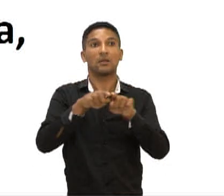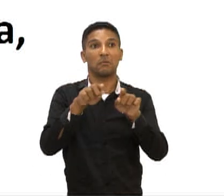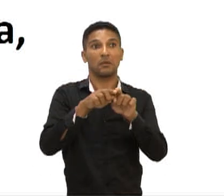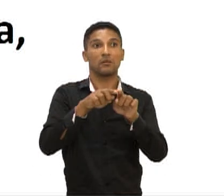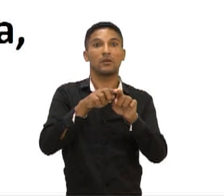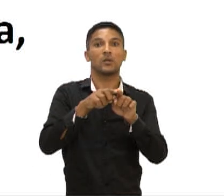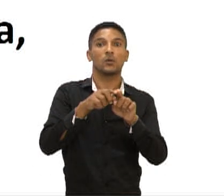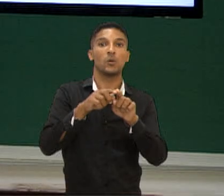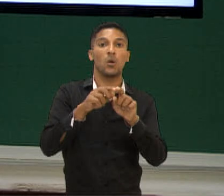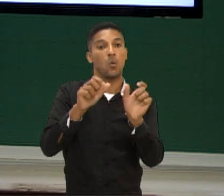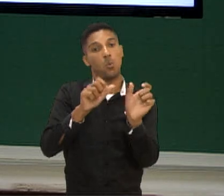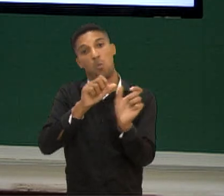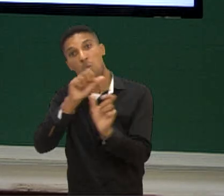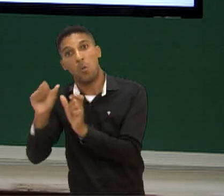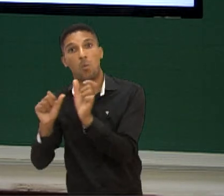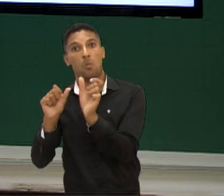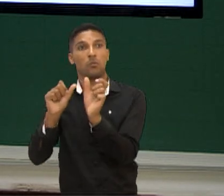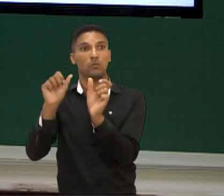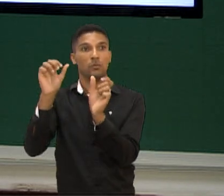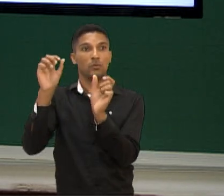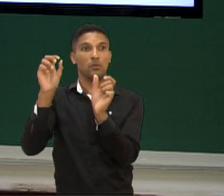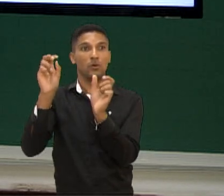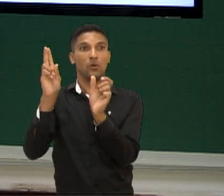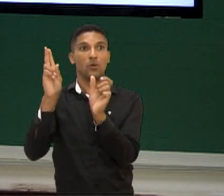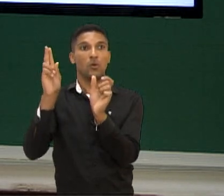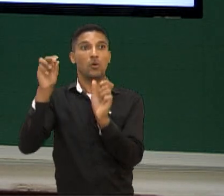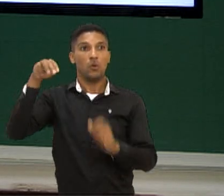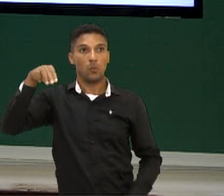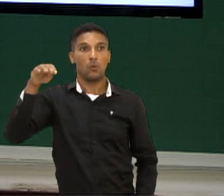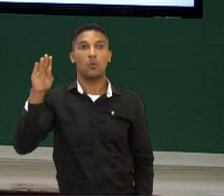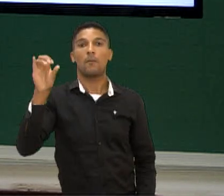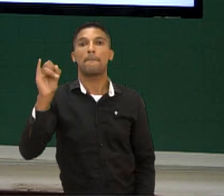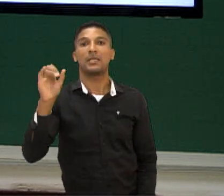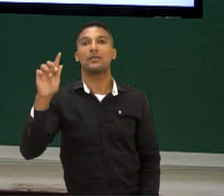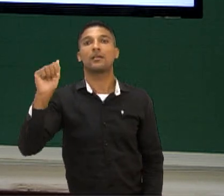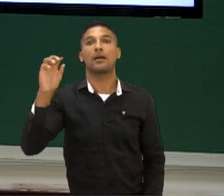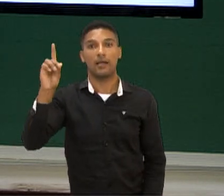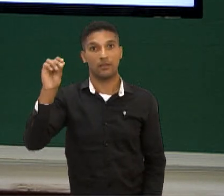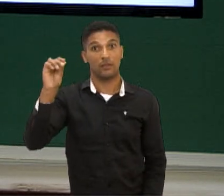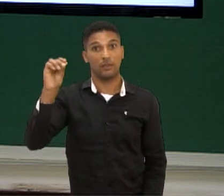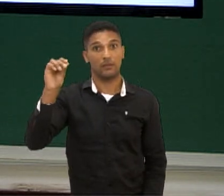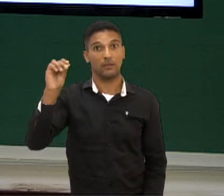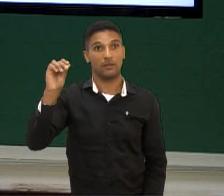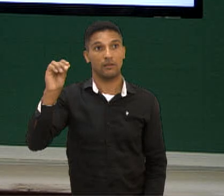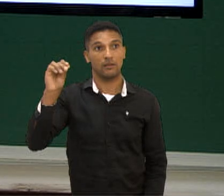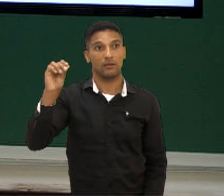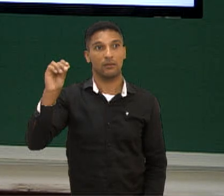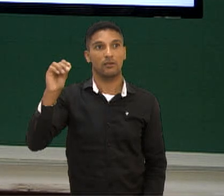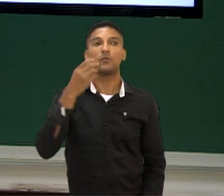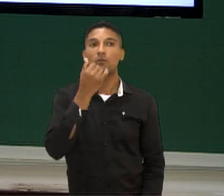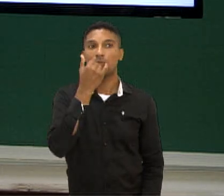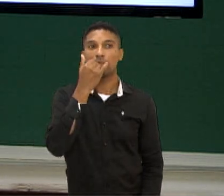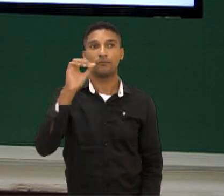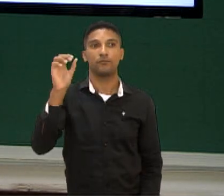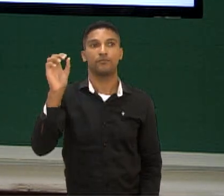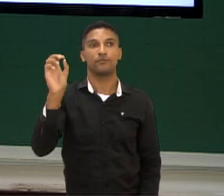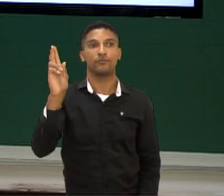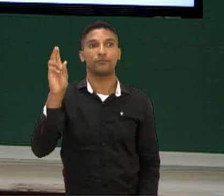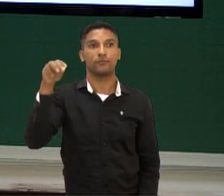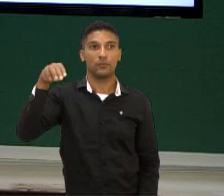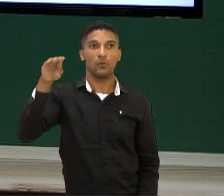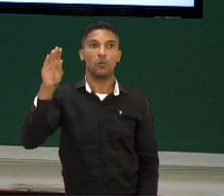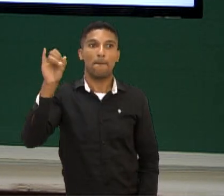assim, a umbigada é um estilo de dança, tá? Então tem várias danças dentro